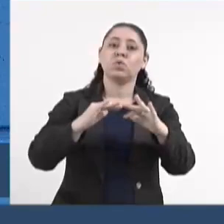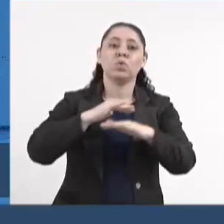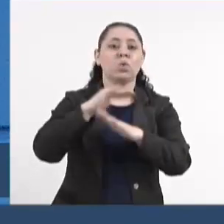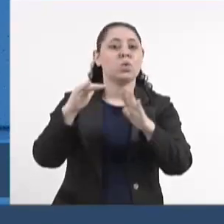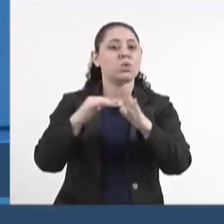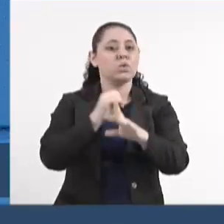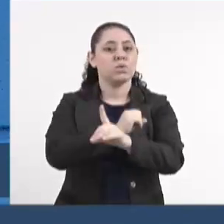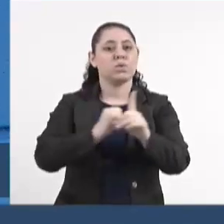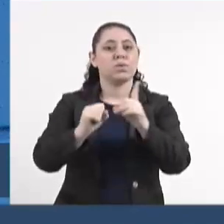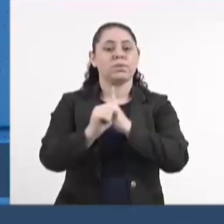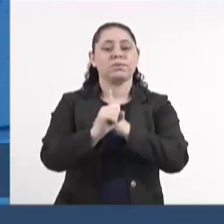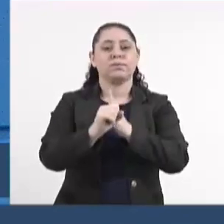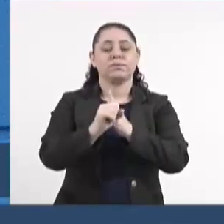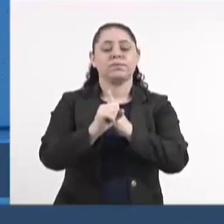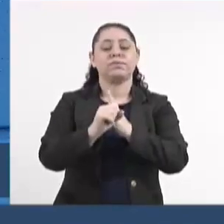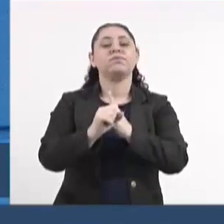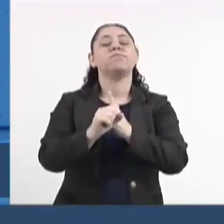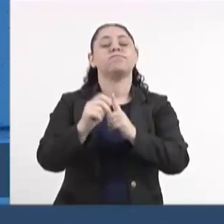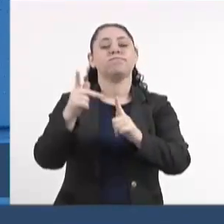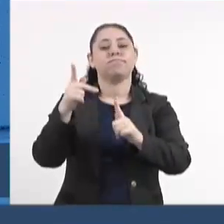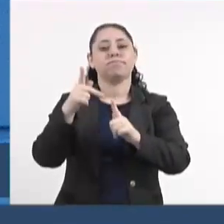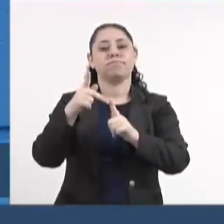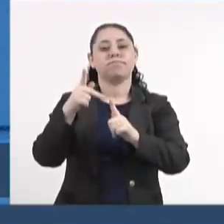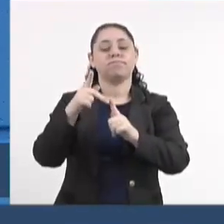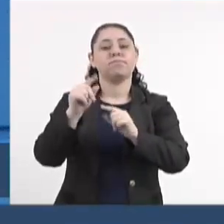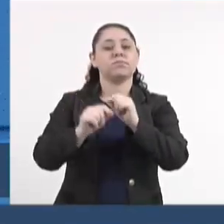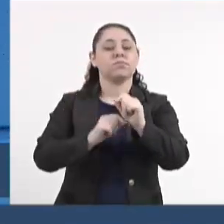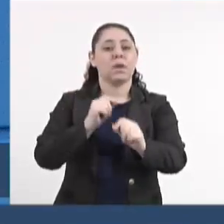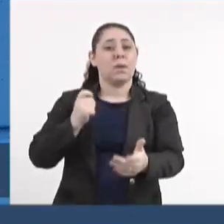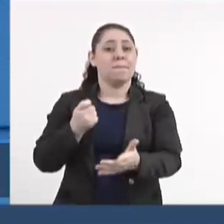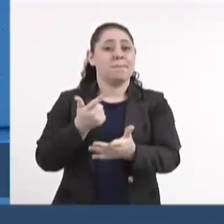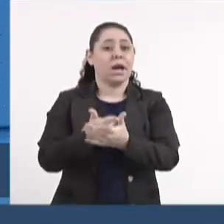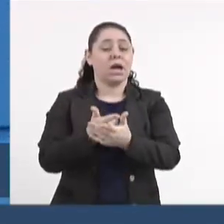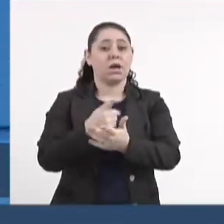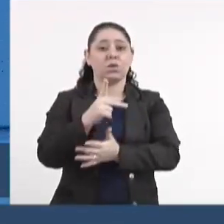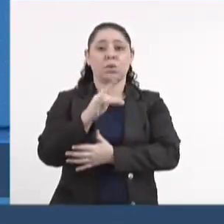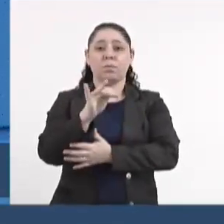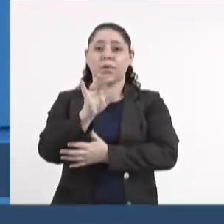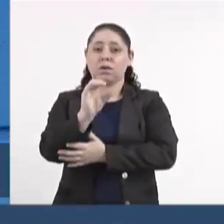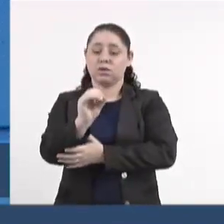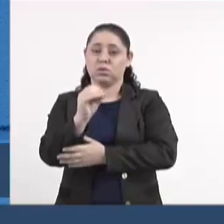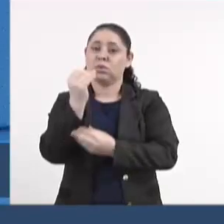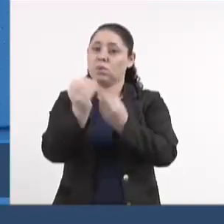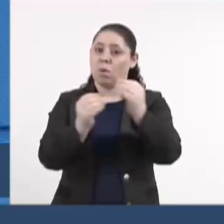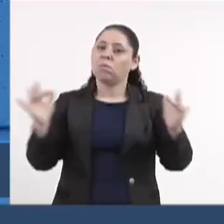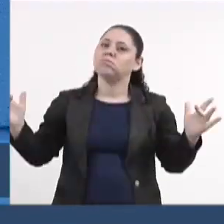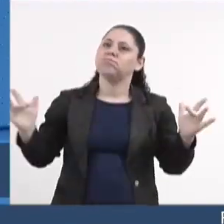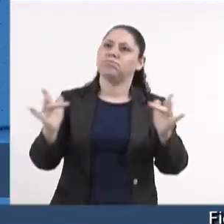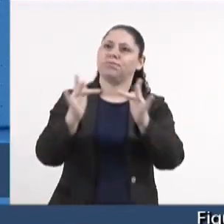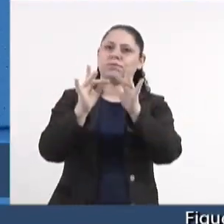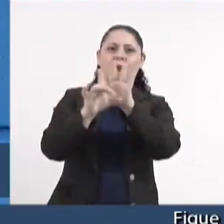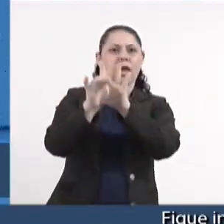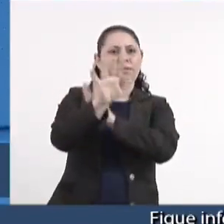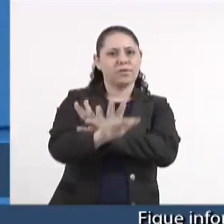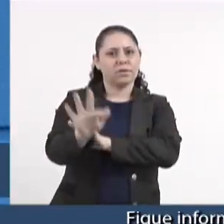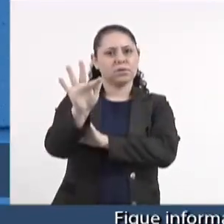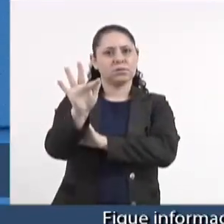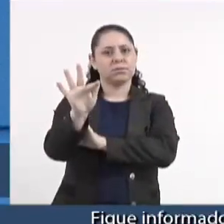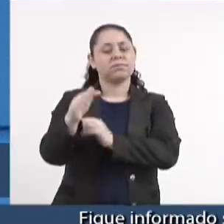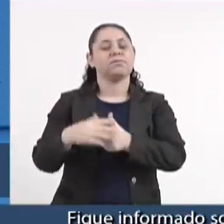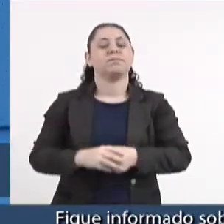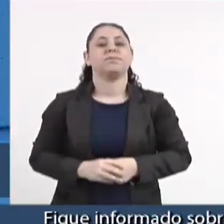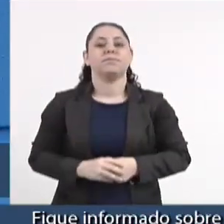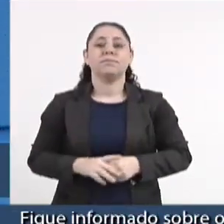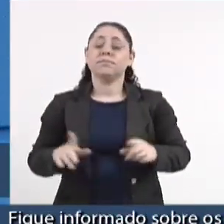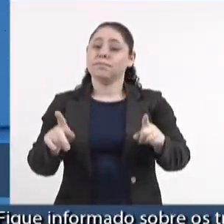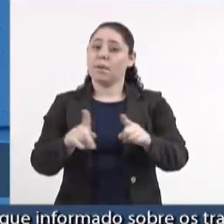a sociedade pedro-gomense, pagando o piso do magistério conforme a legislação federal. Além